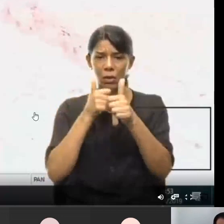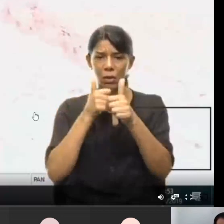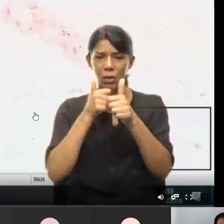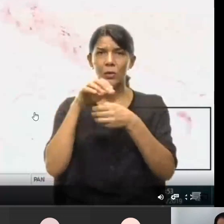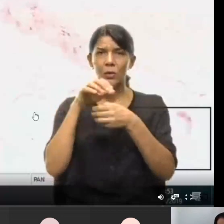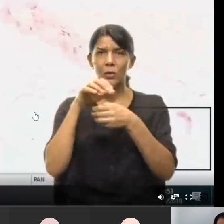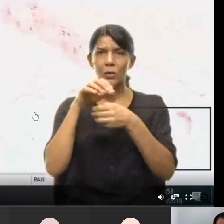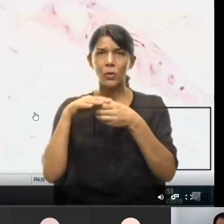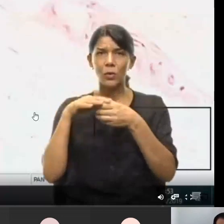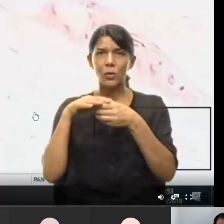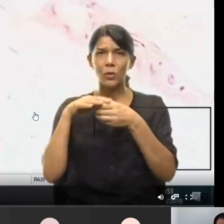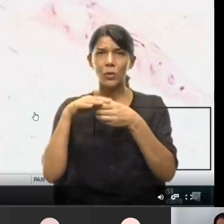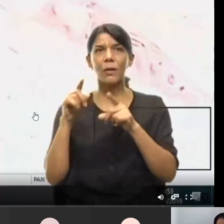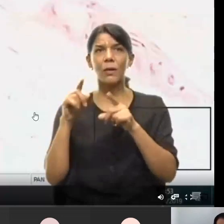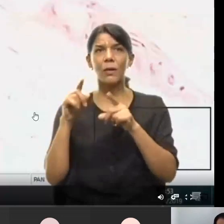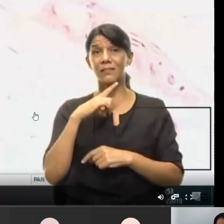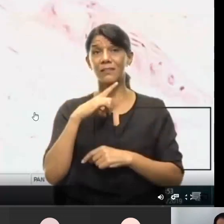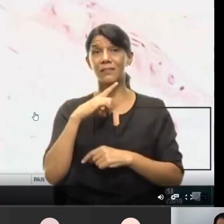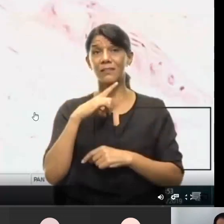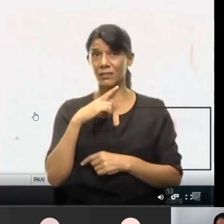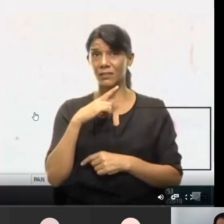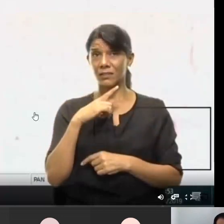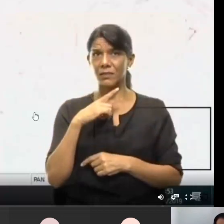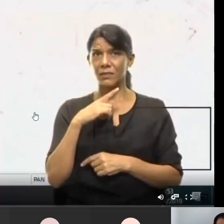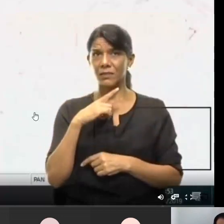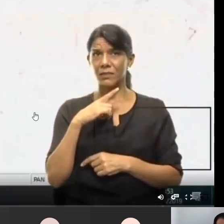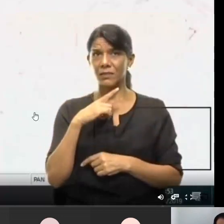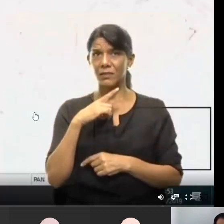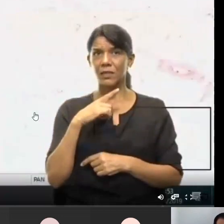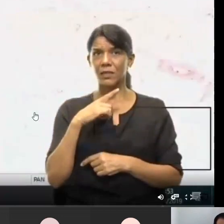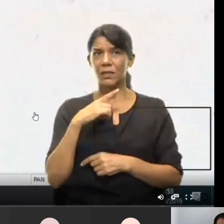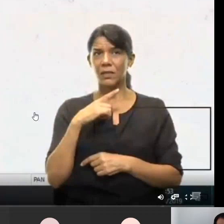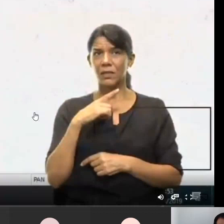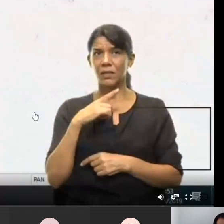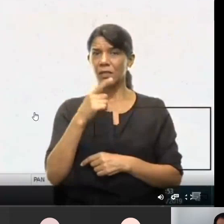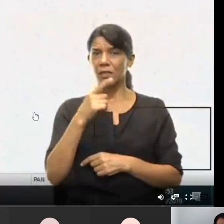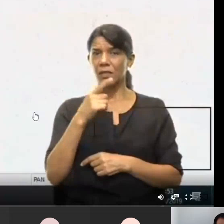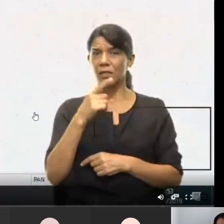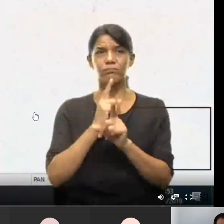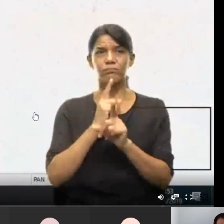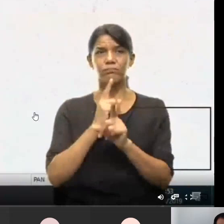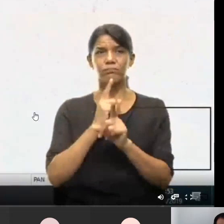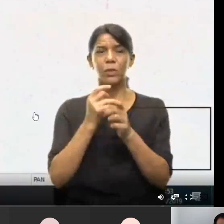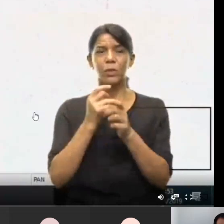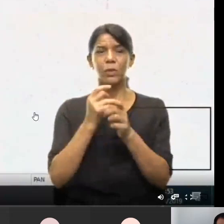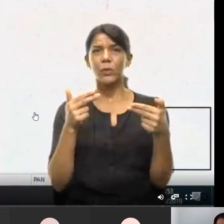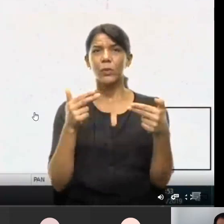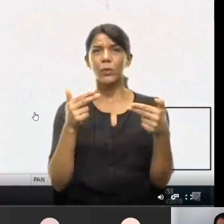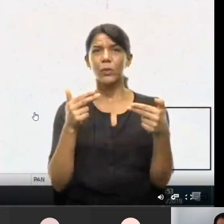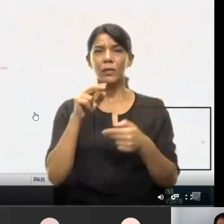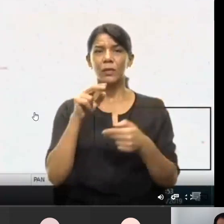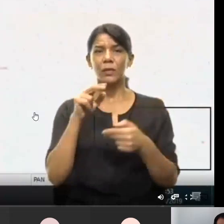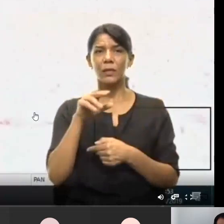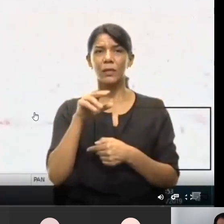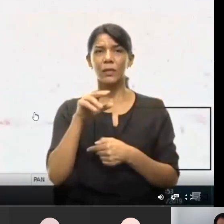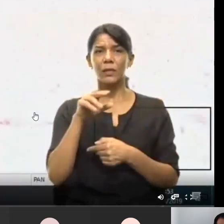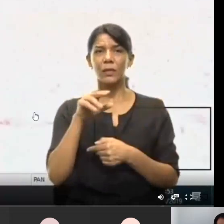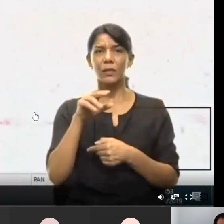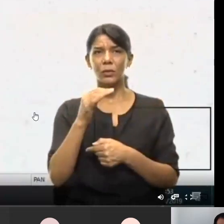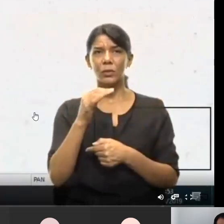nucleares, mas mesmo se houvesse a resolução, não identificaríamos nem necrose,